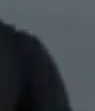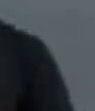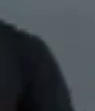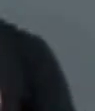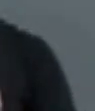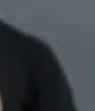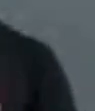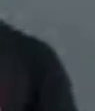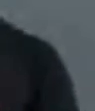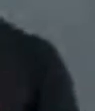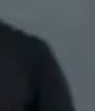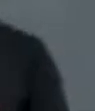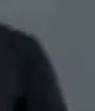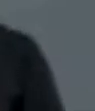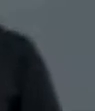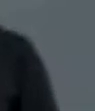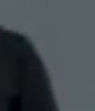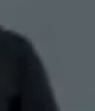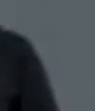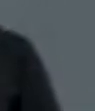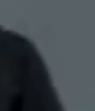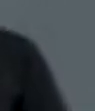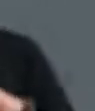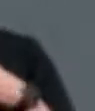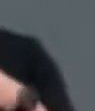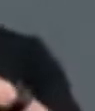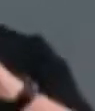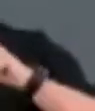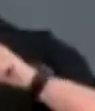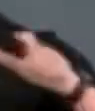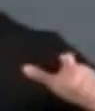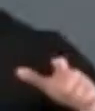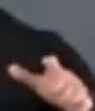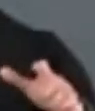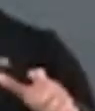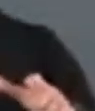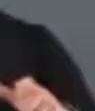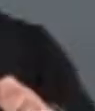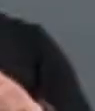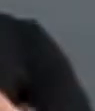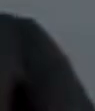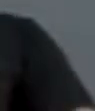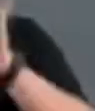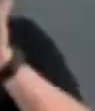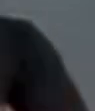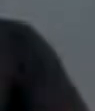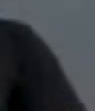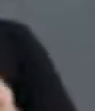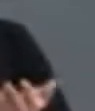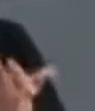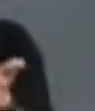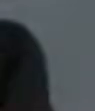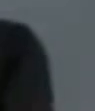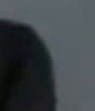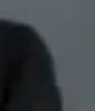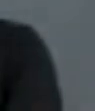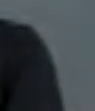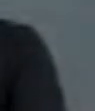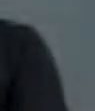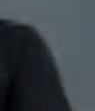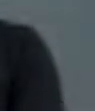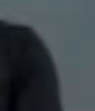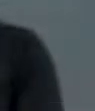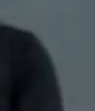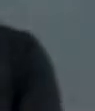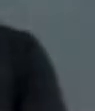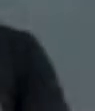E nós, numa força maior, construímos um acordo político de defesa da democracia e